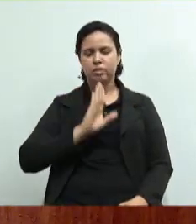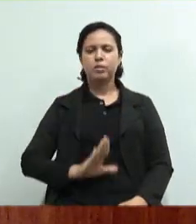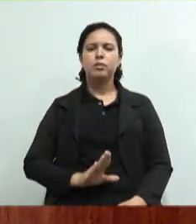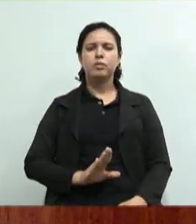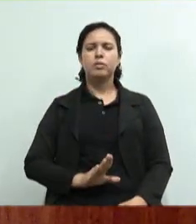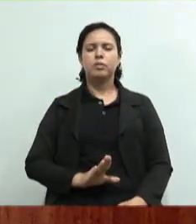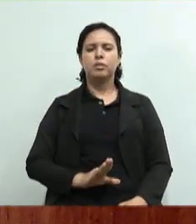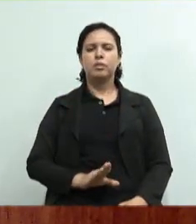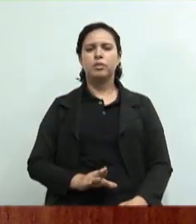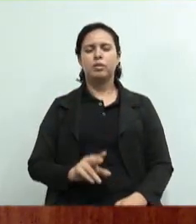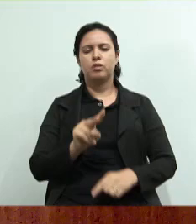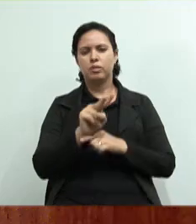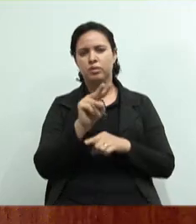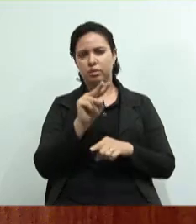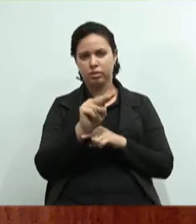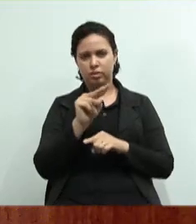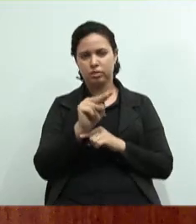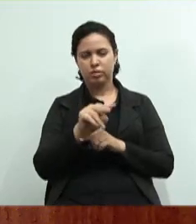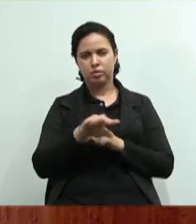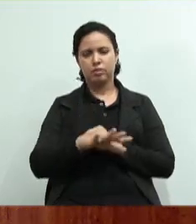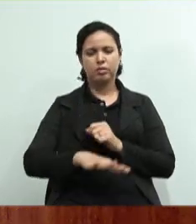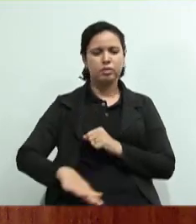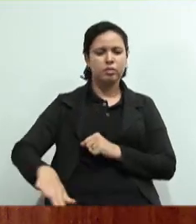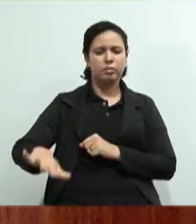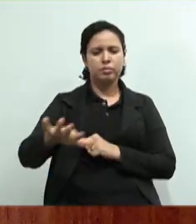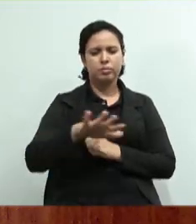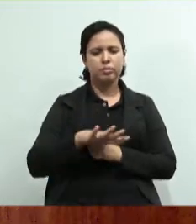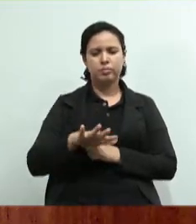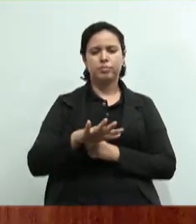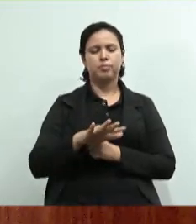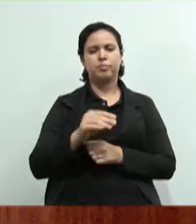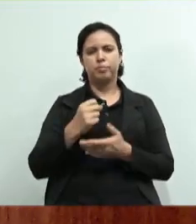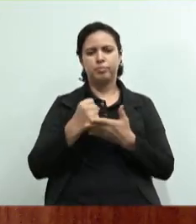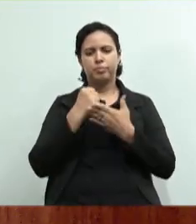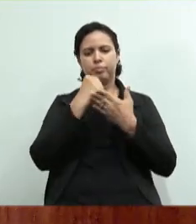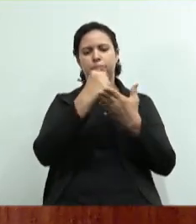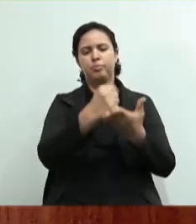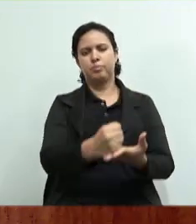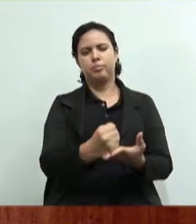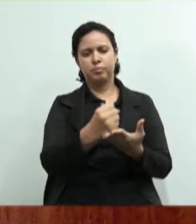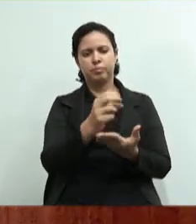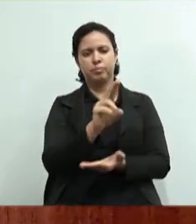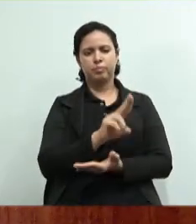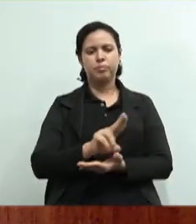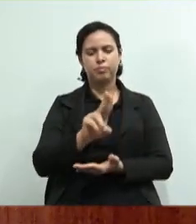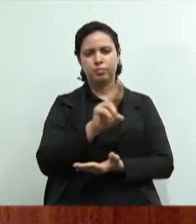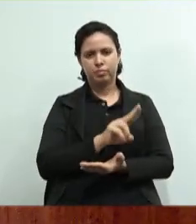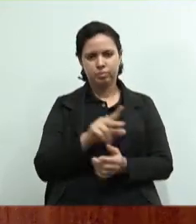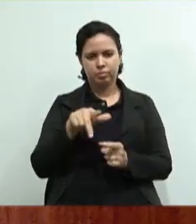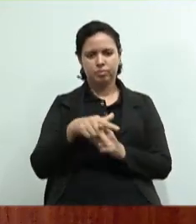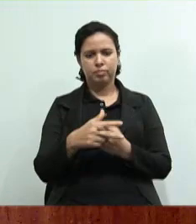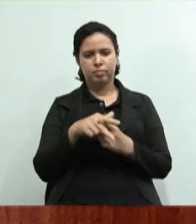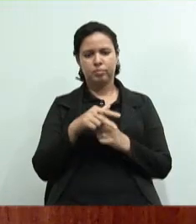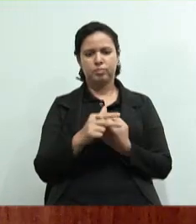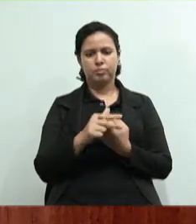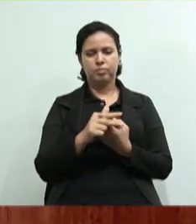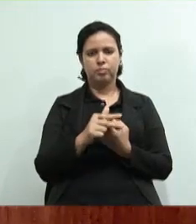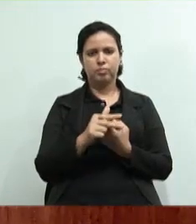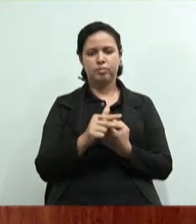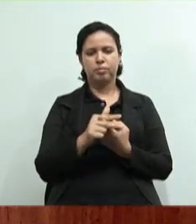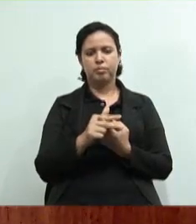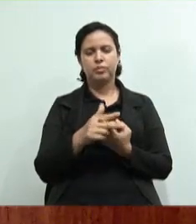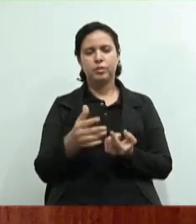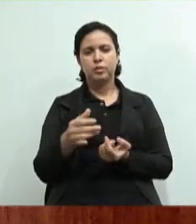que você está cuidando do ambiente onde você vive, né, você está contribuindo e está utilizando a ferramenta mesmo sem conhecer,